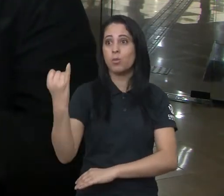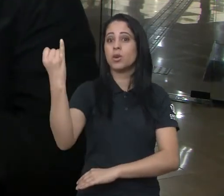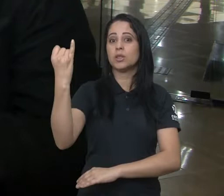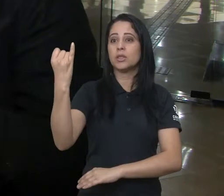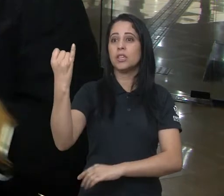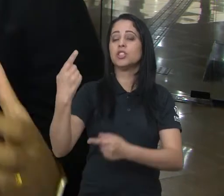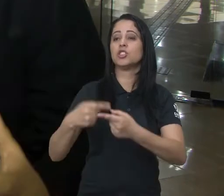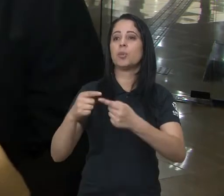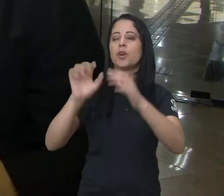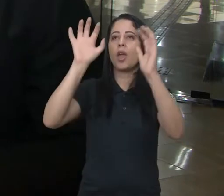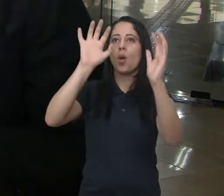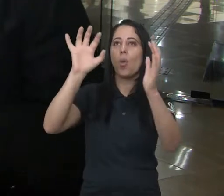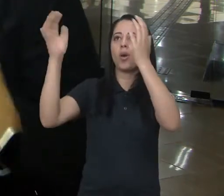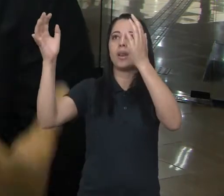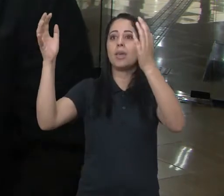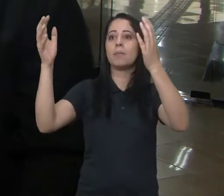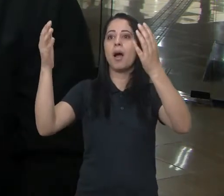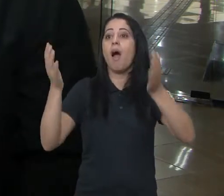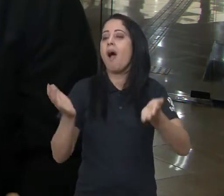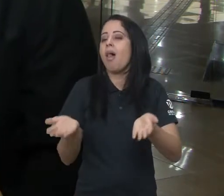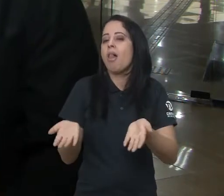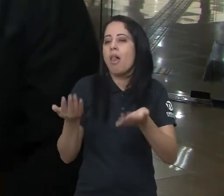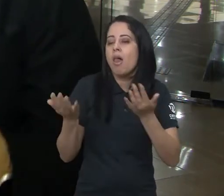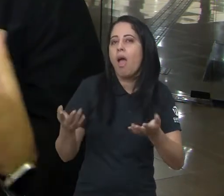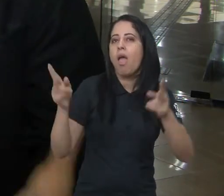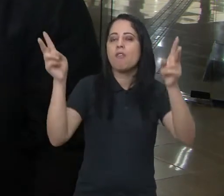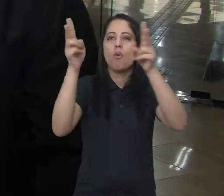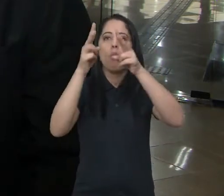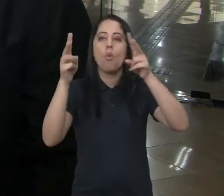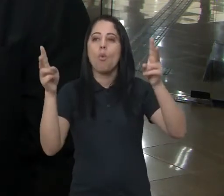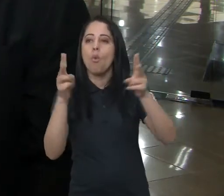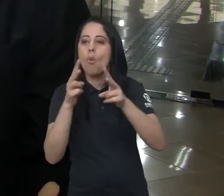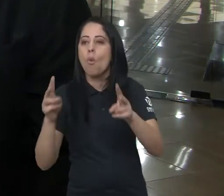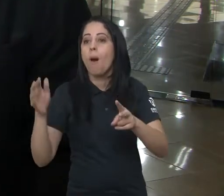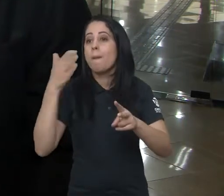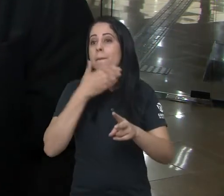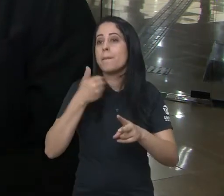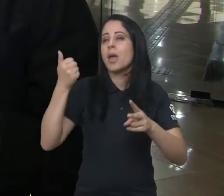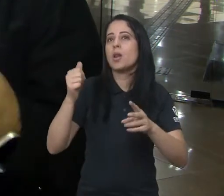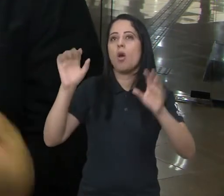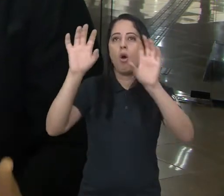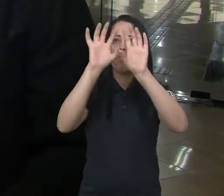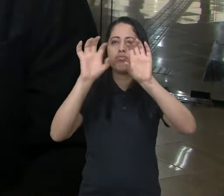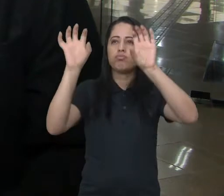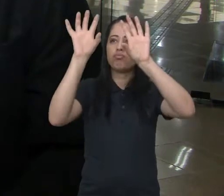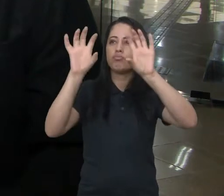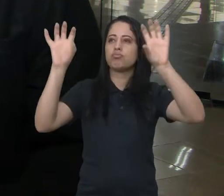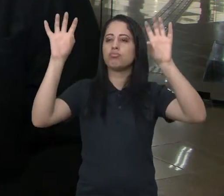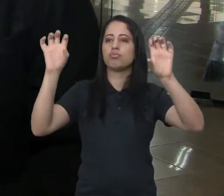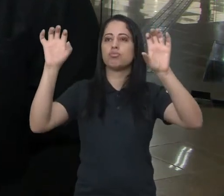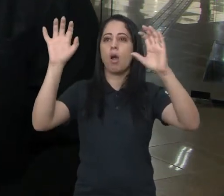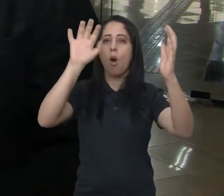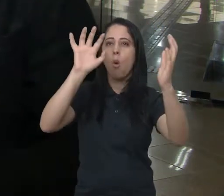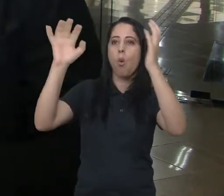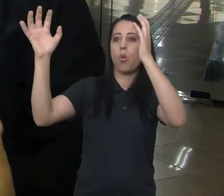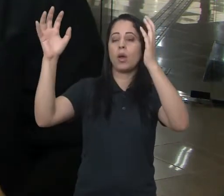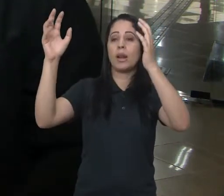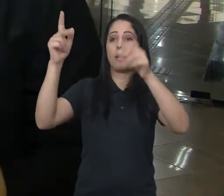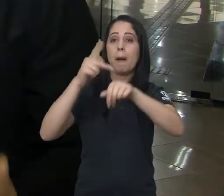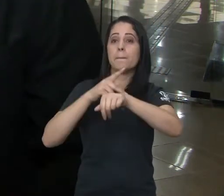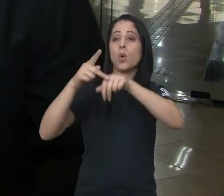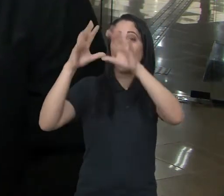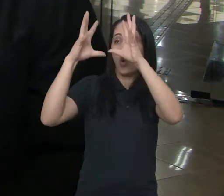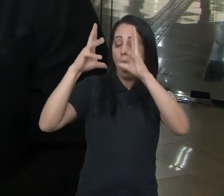à questão climática, os benefícios que uma árvore pode trazer ao clima, a qualidade do ar, né? A